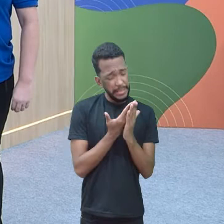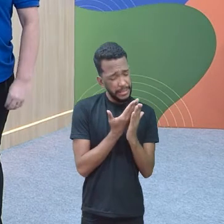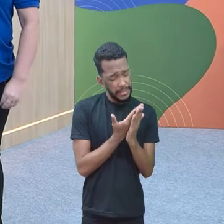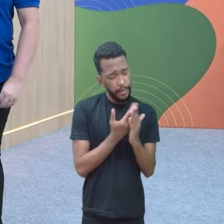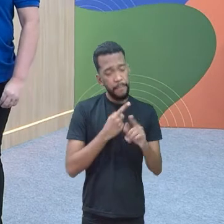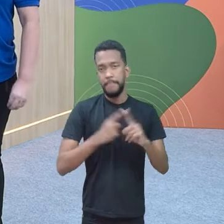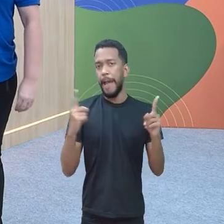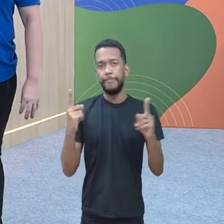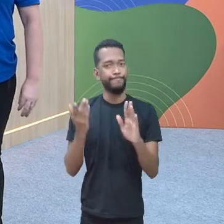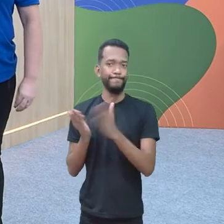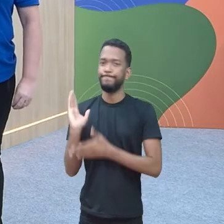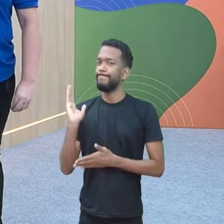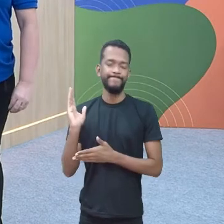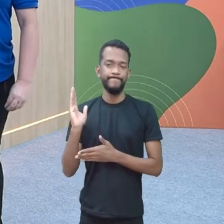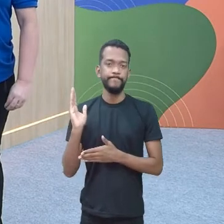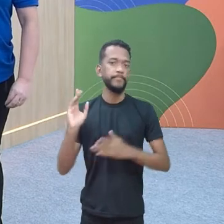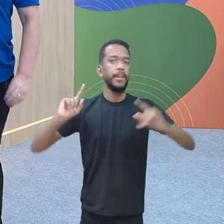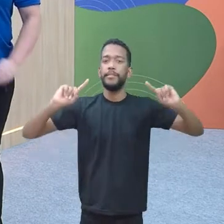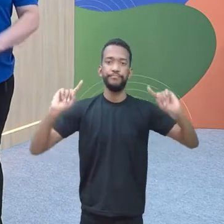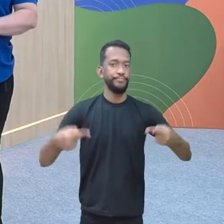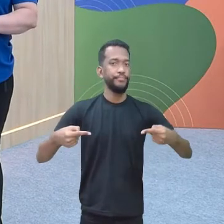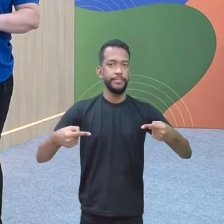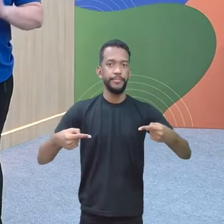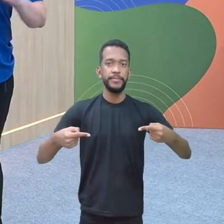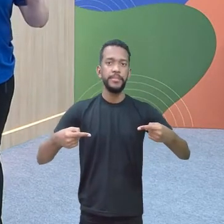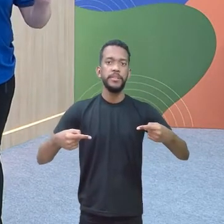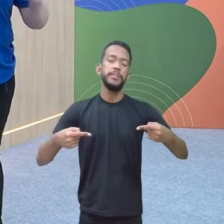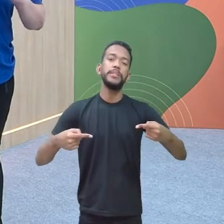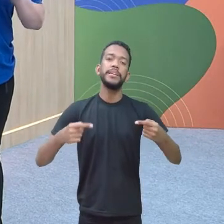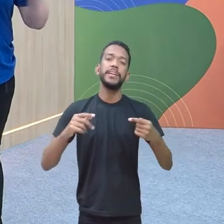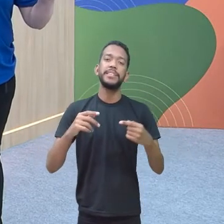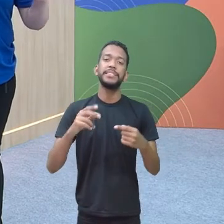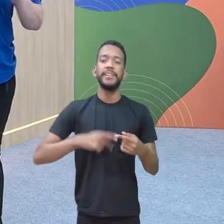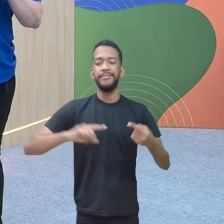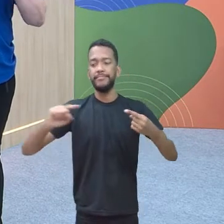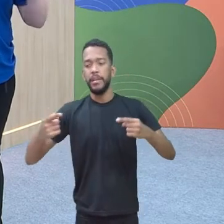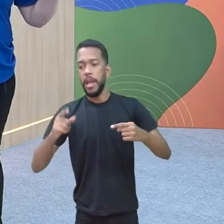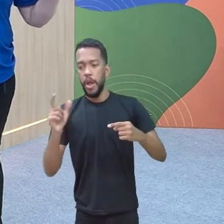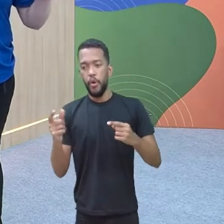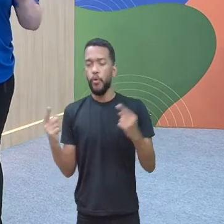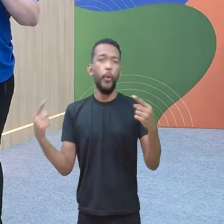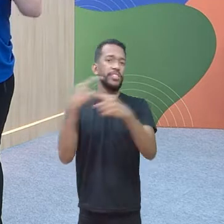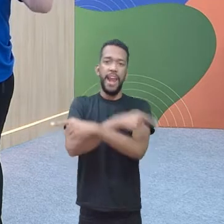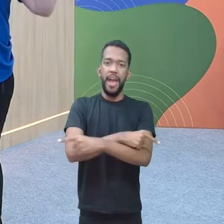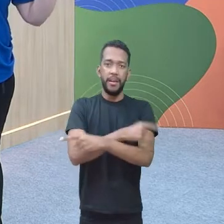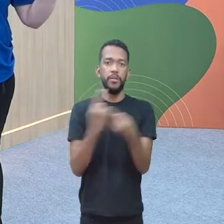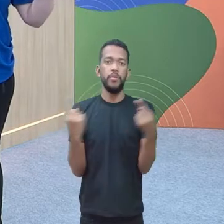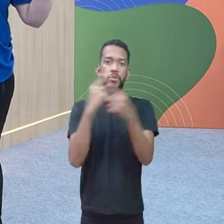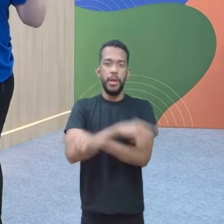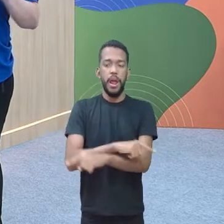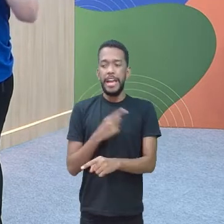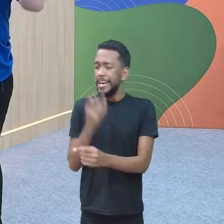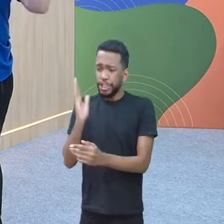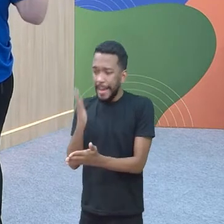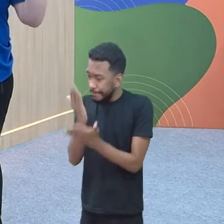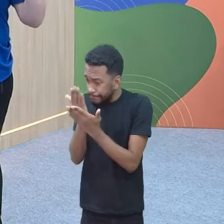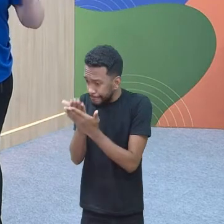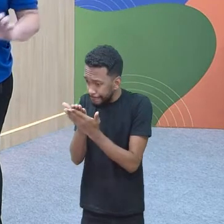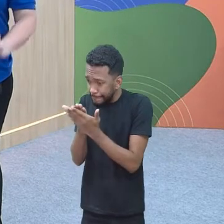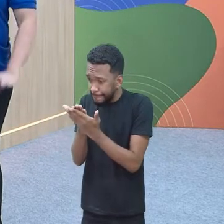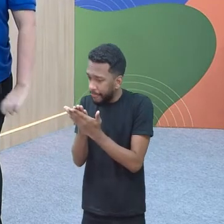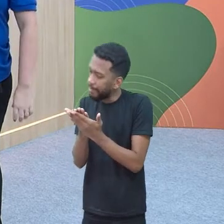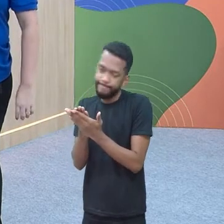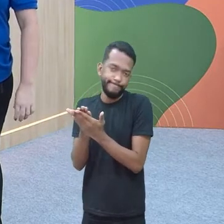Então, foi uma adversidade. A adversativa, essa palavra vem de adverso. A adversidade, não é? Parece com